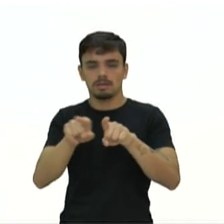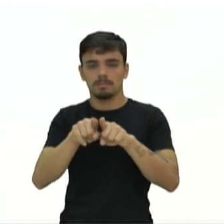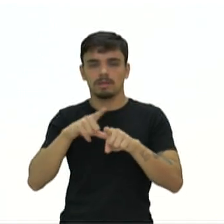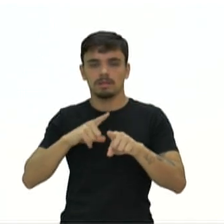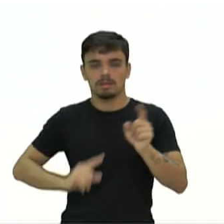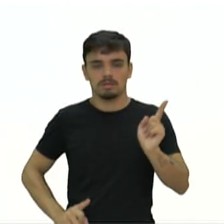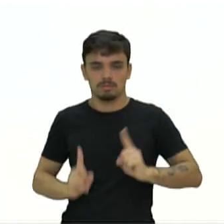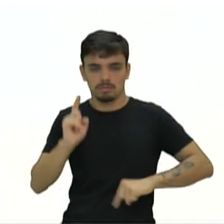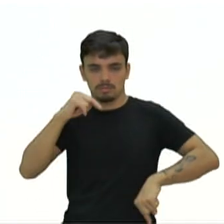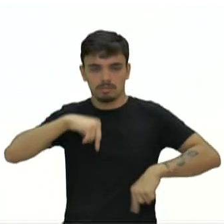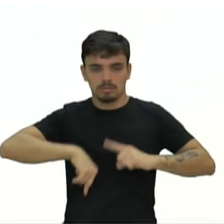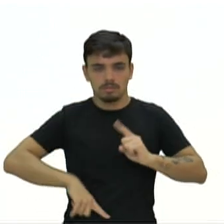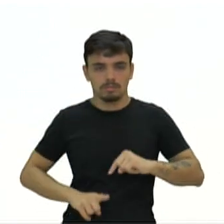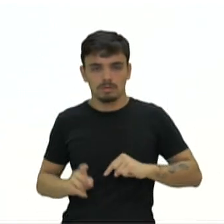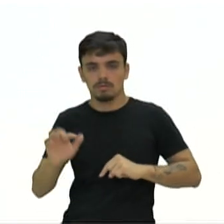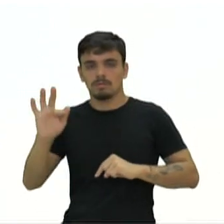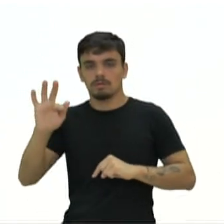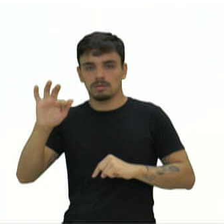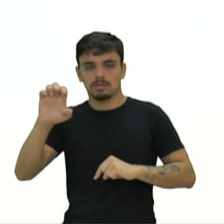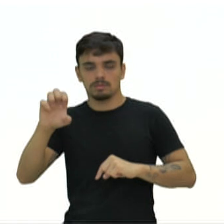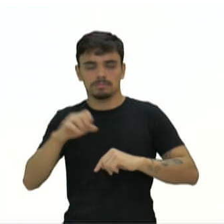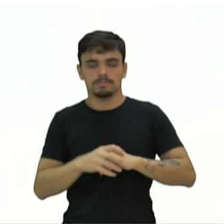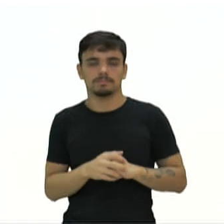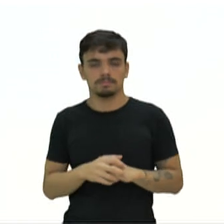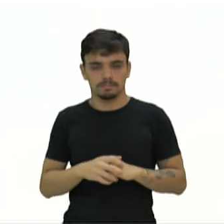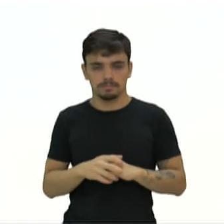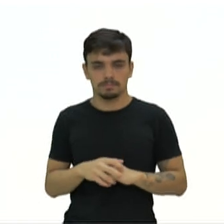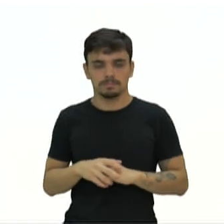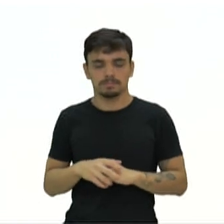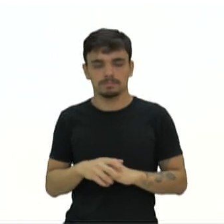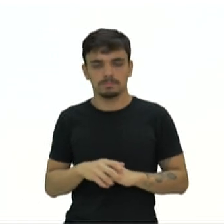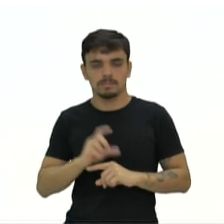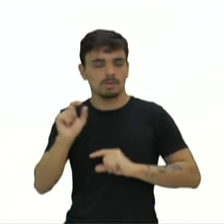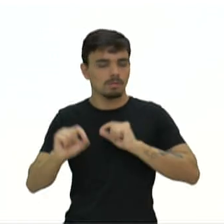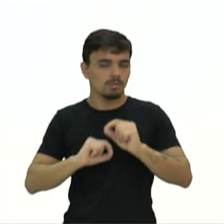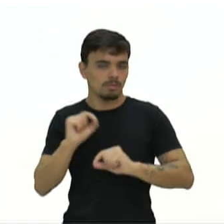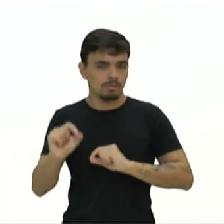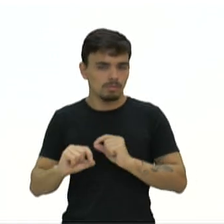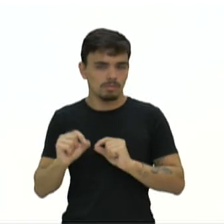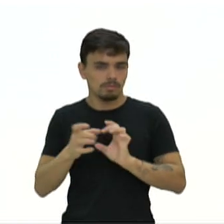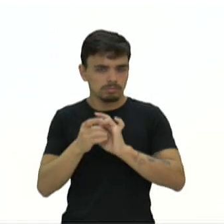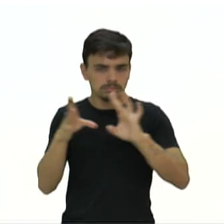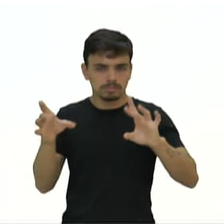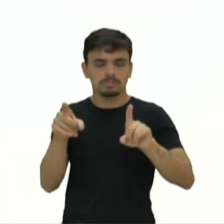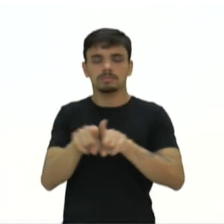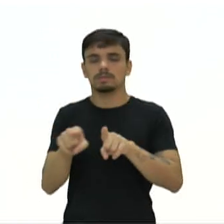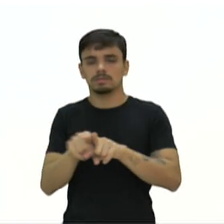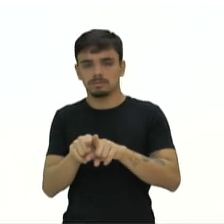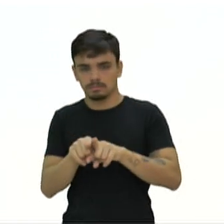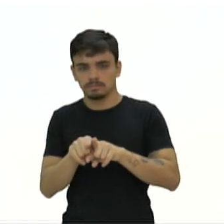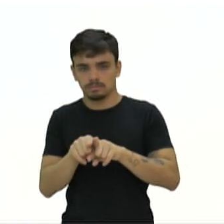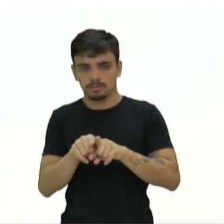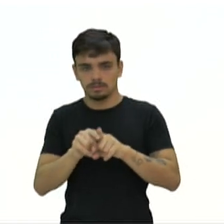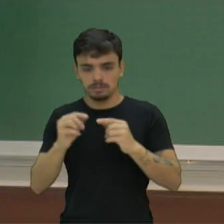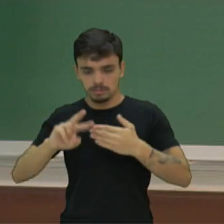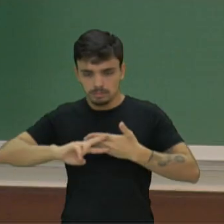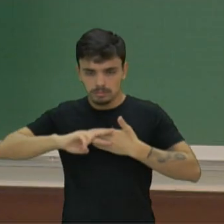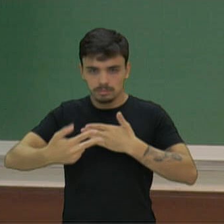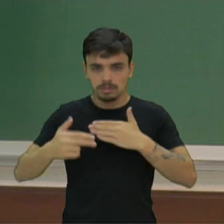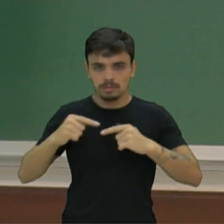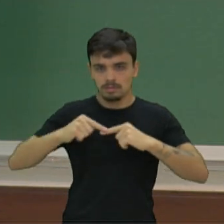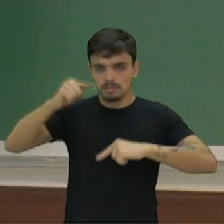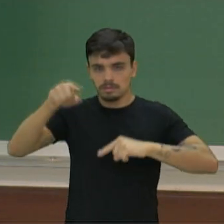hormônio folículo estimulante. Beleza. O que acontece? Houve a liberação e consequente aumento